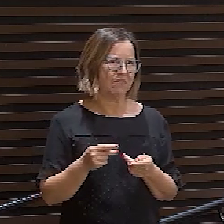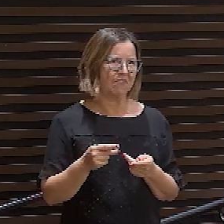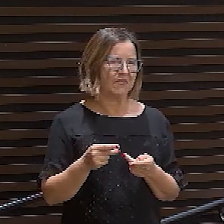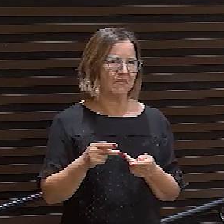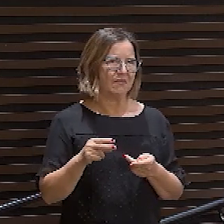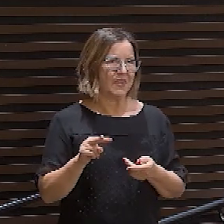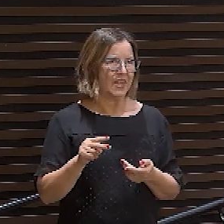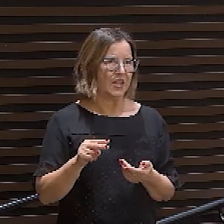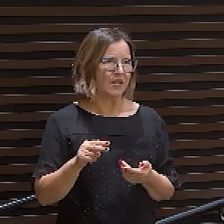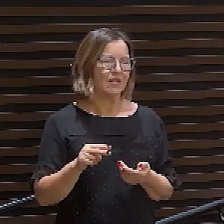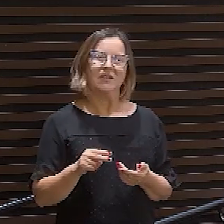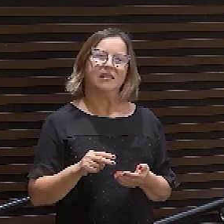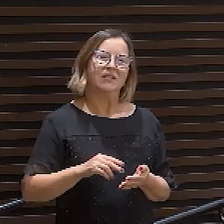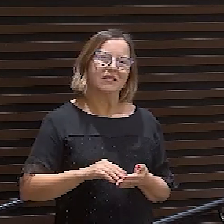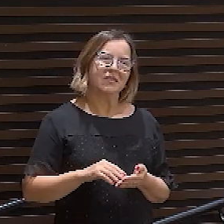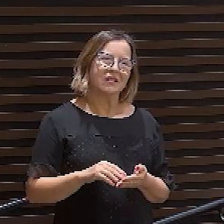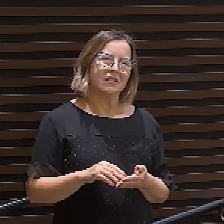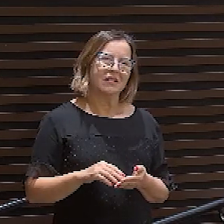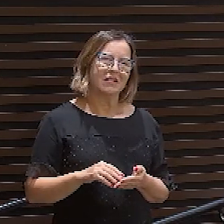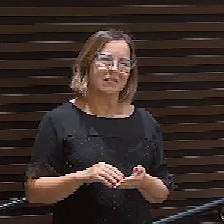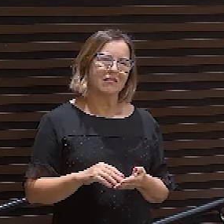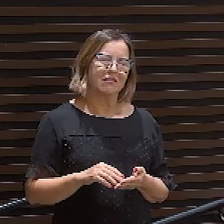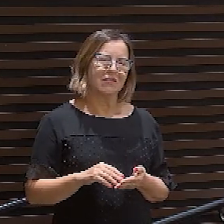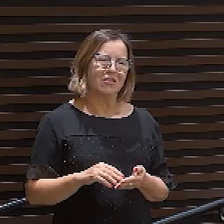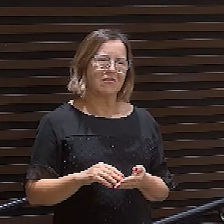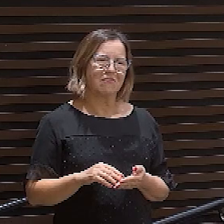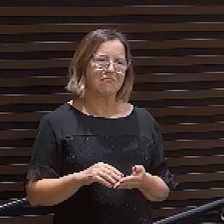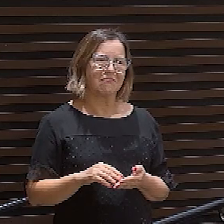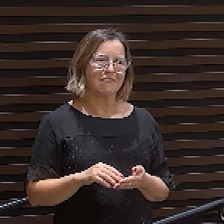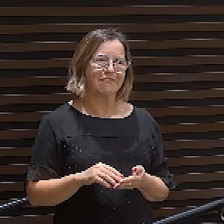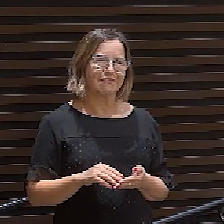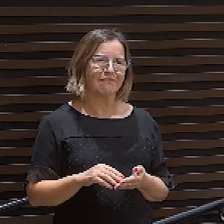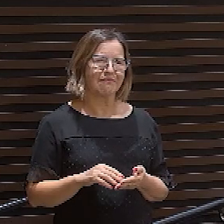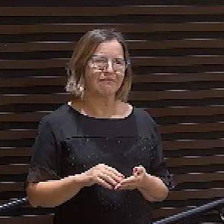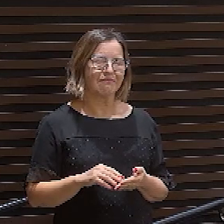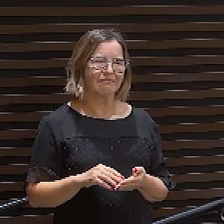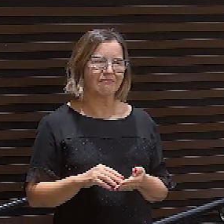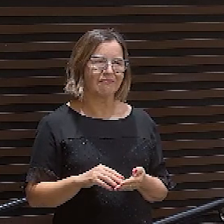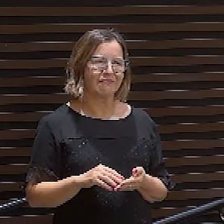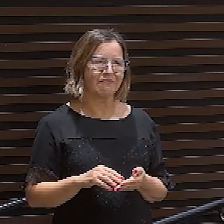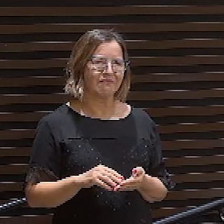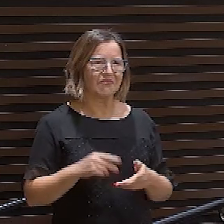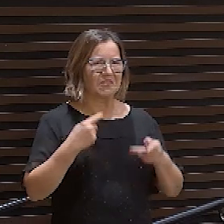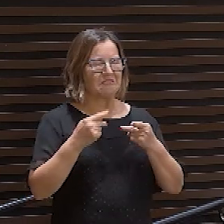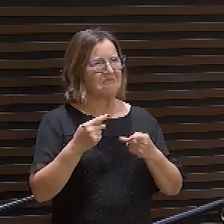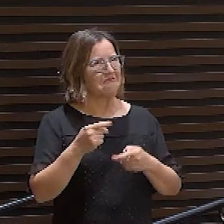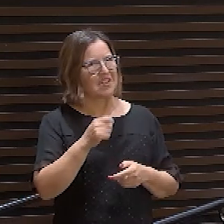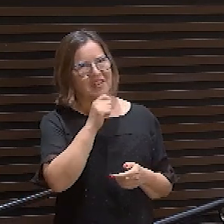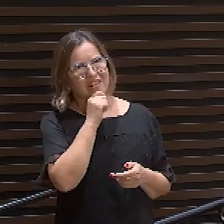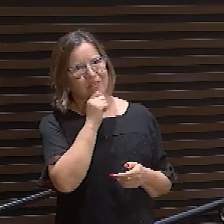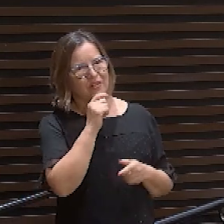escuro, foi uma confiança no Deus que sustenta a história.